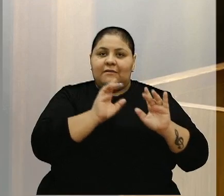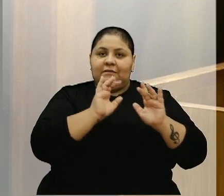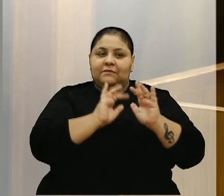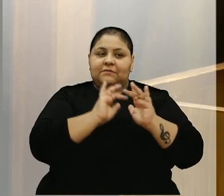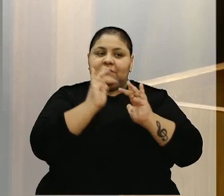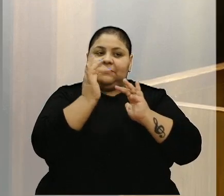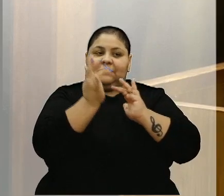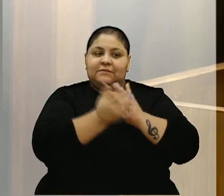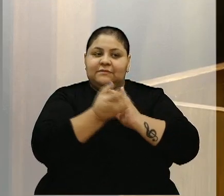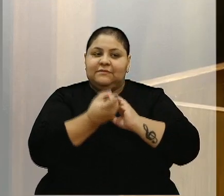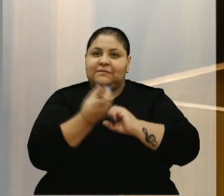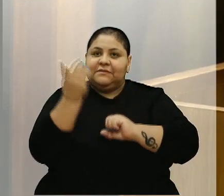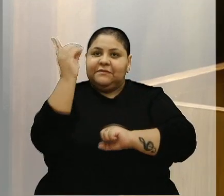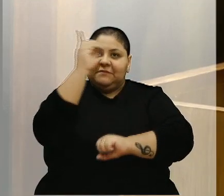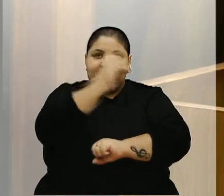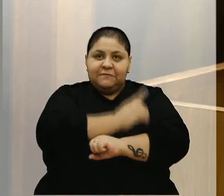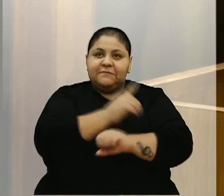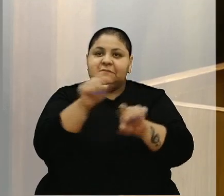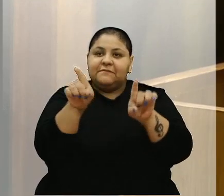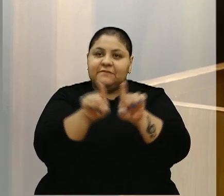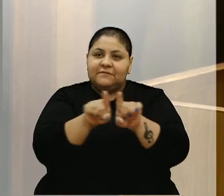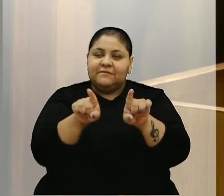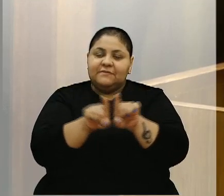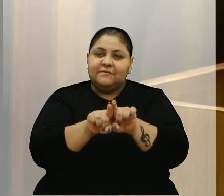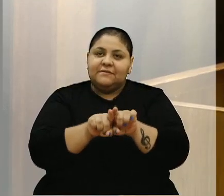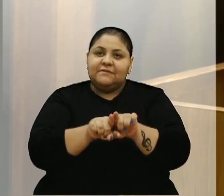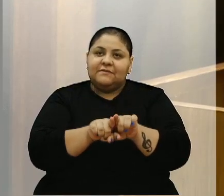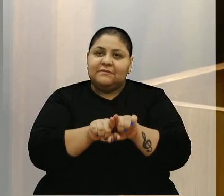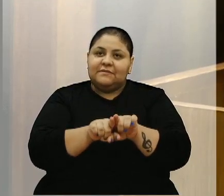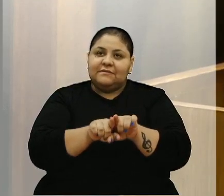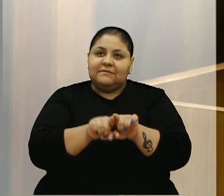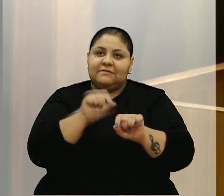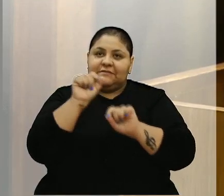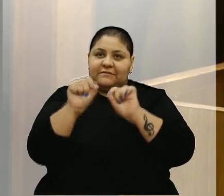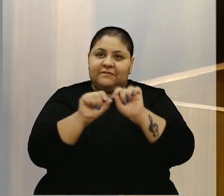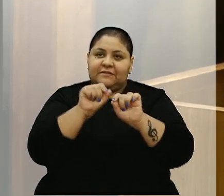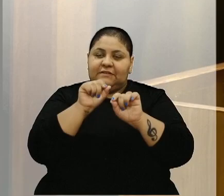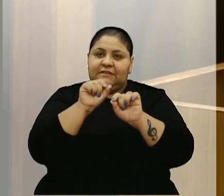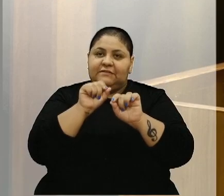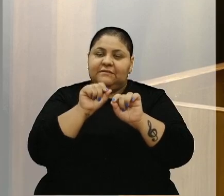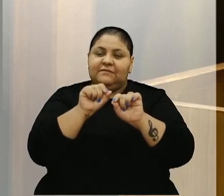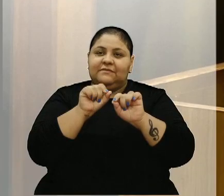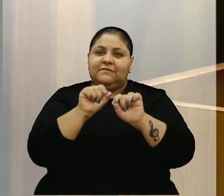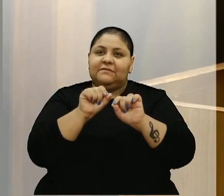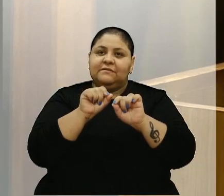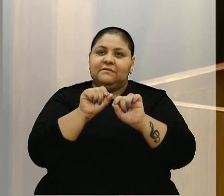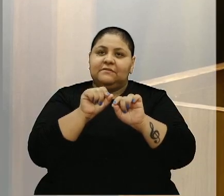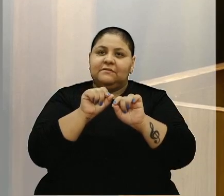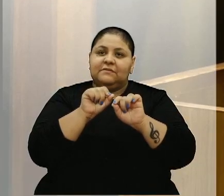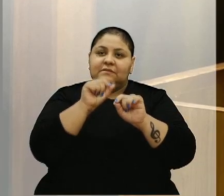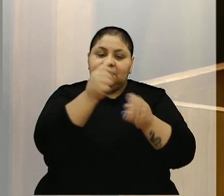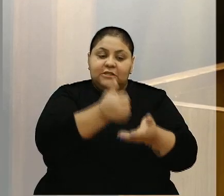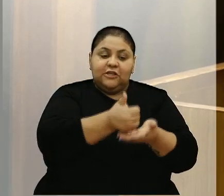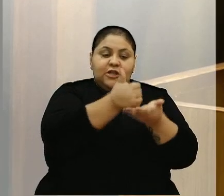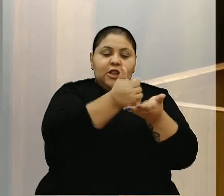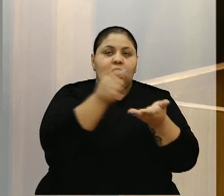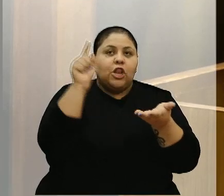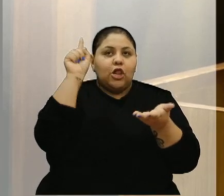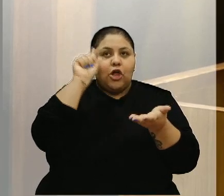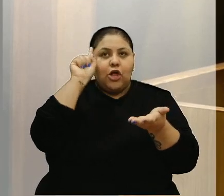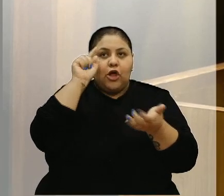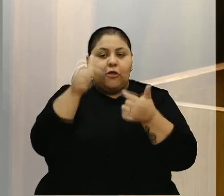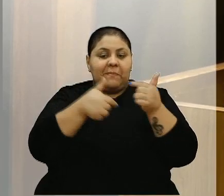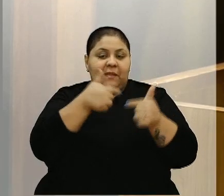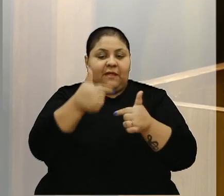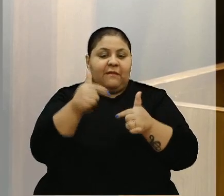um bom dia também a quem nos acolhe e dá suporte todos os dias para atuarmos